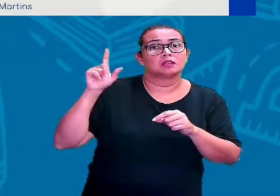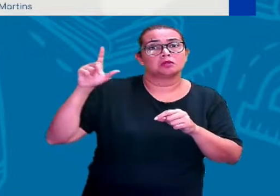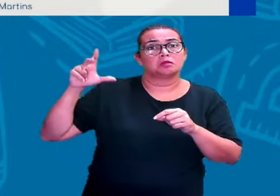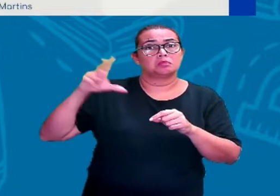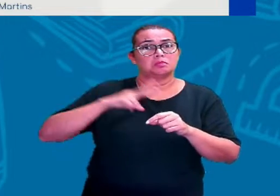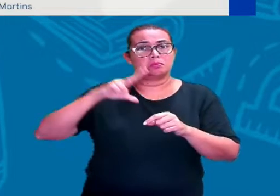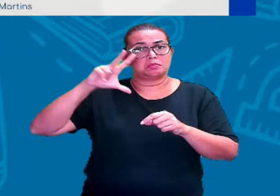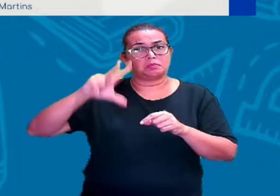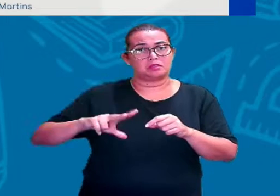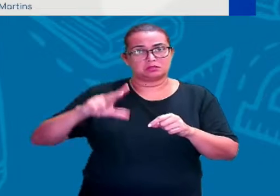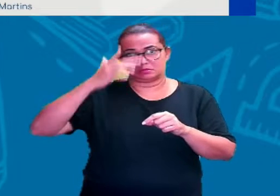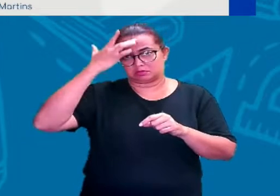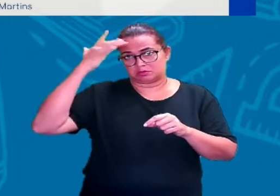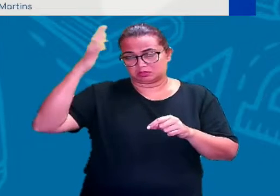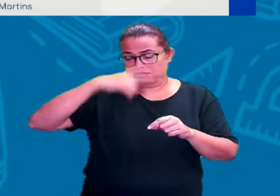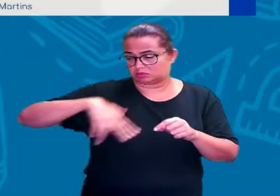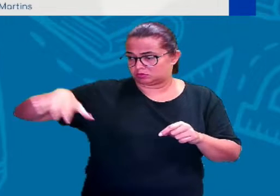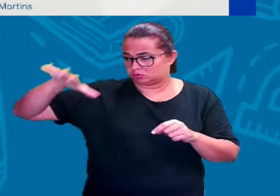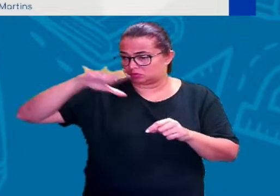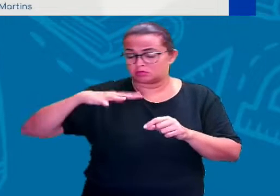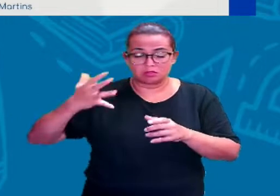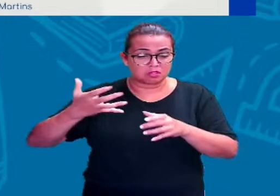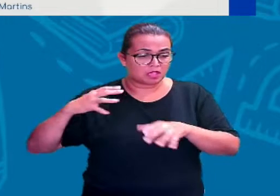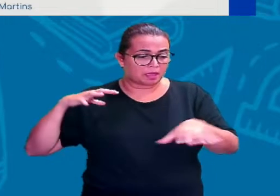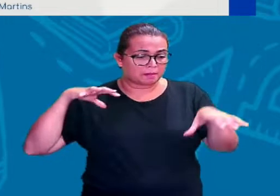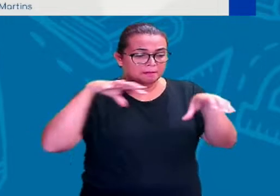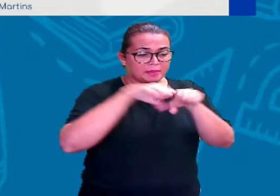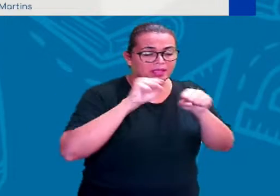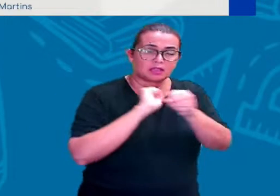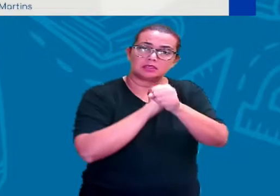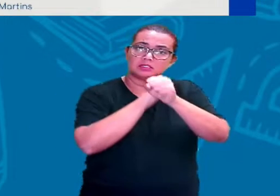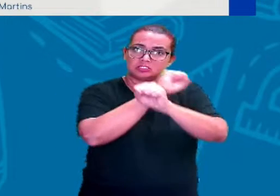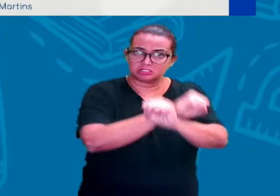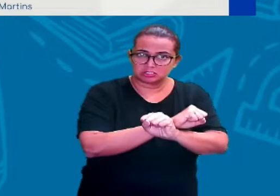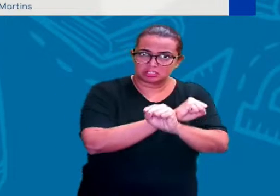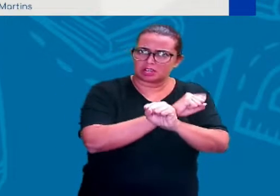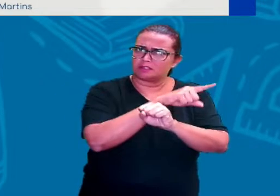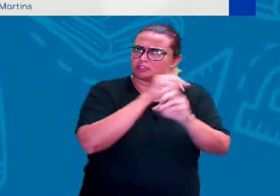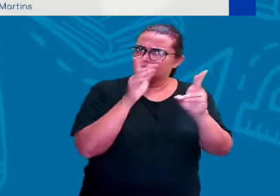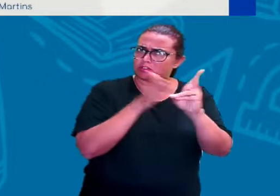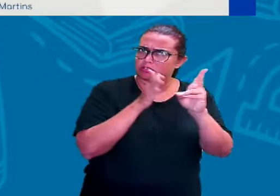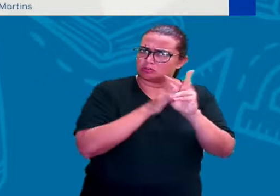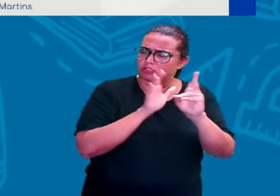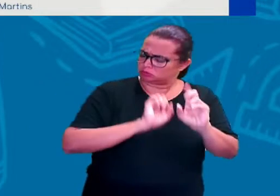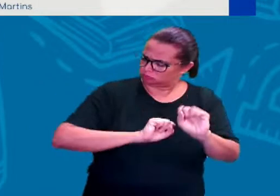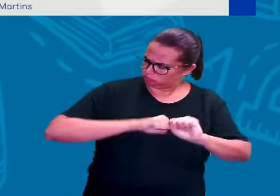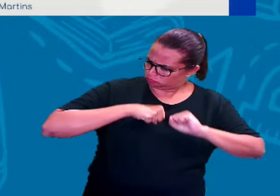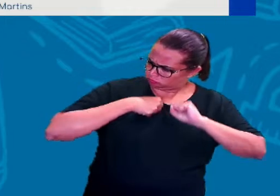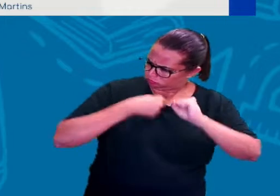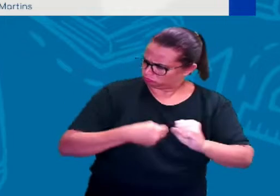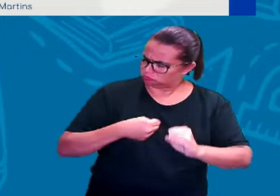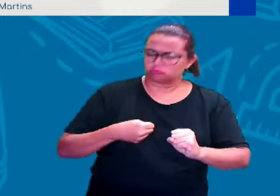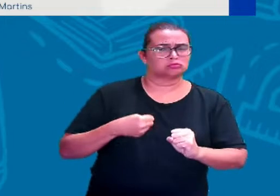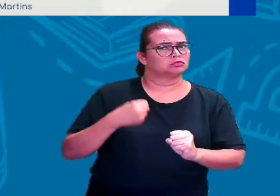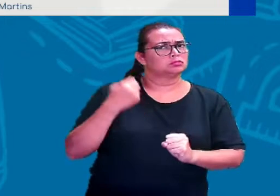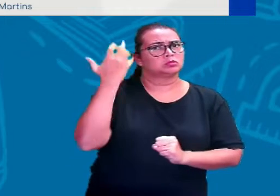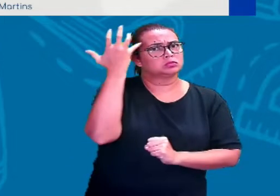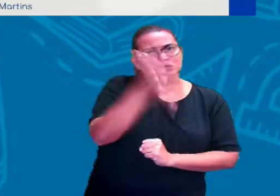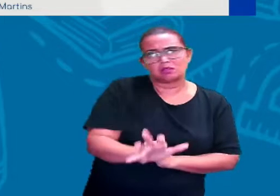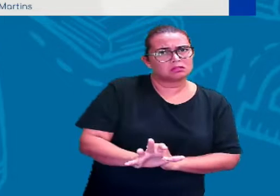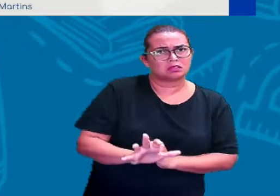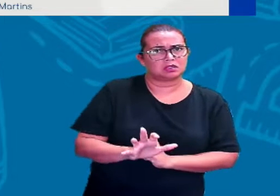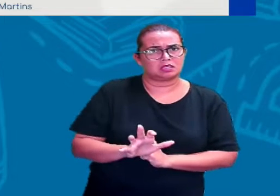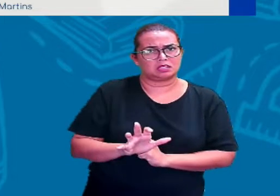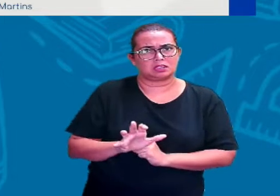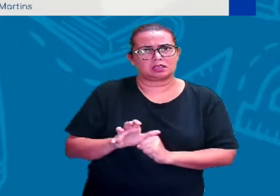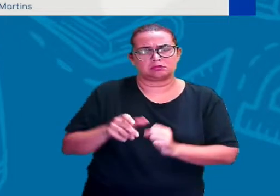portugueses tentaram e com certeza escravizaram, né, muitos dos povos indígenas, mas que lutaram, que resistiram e